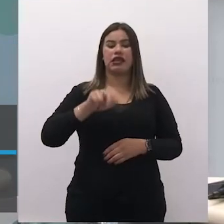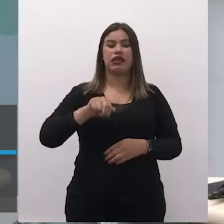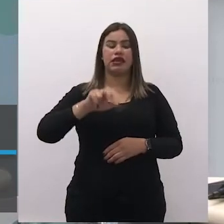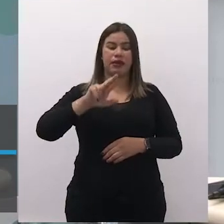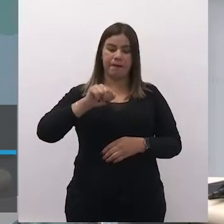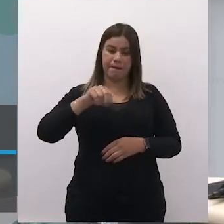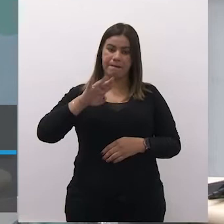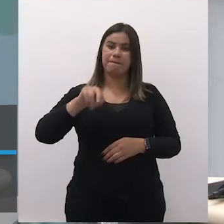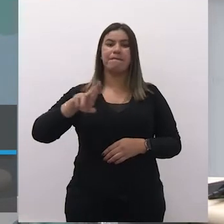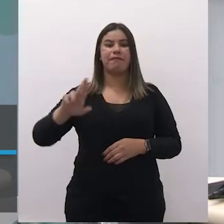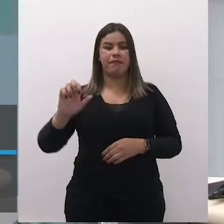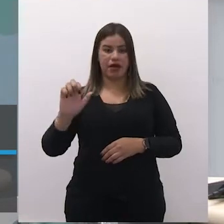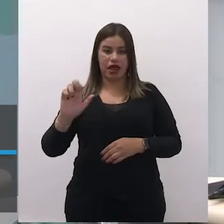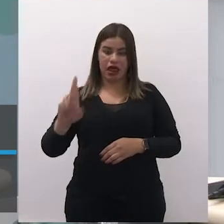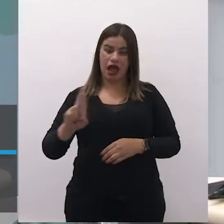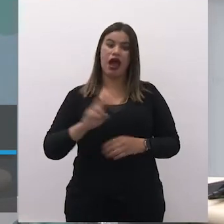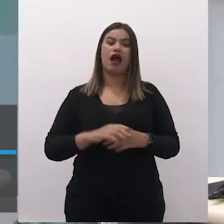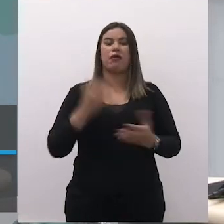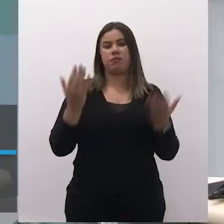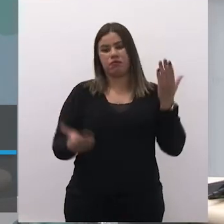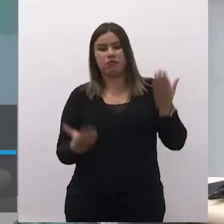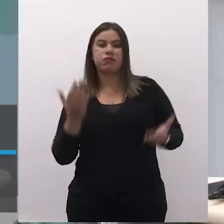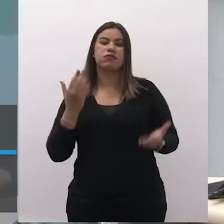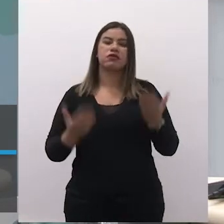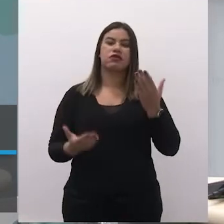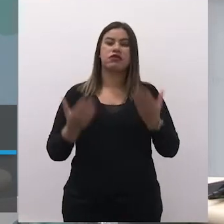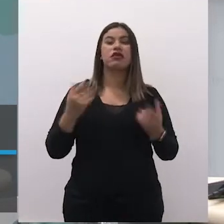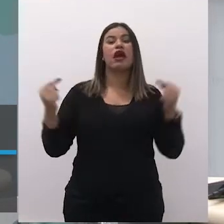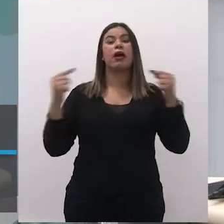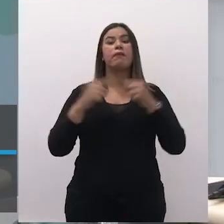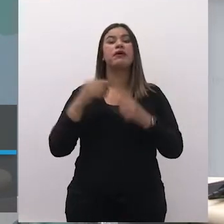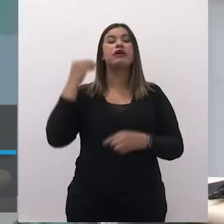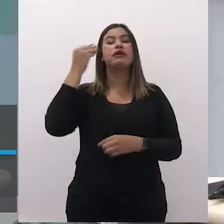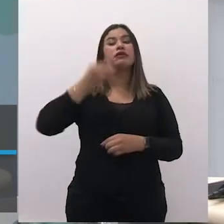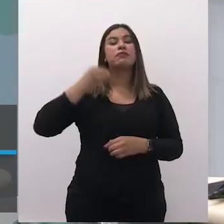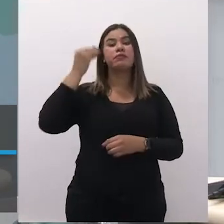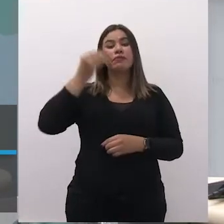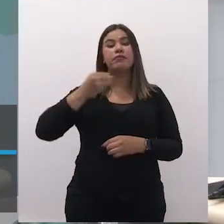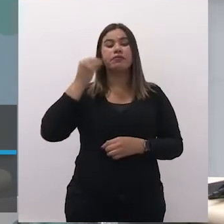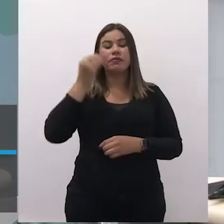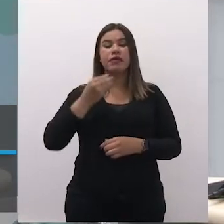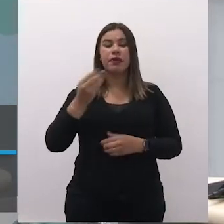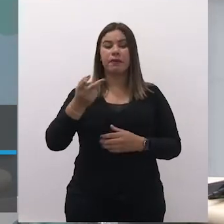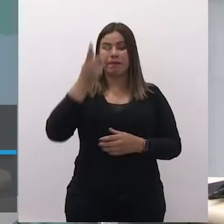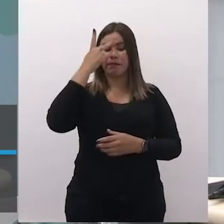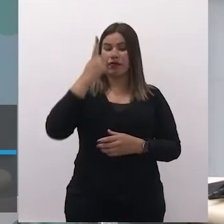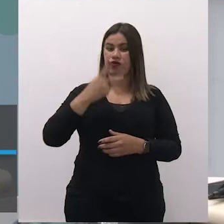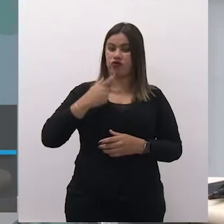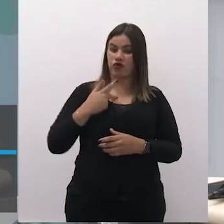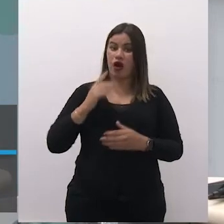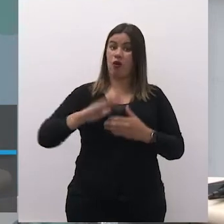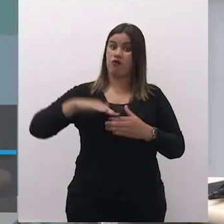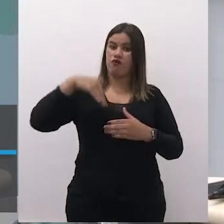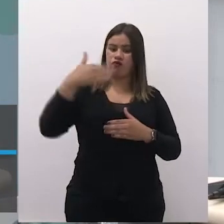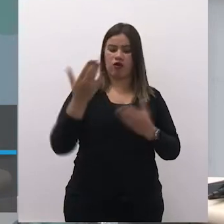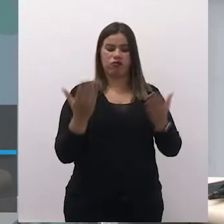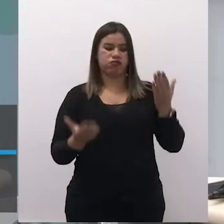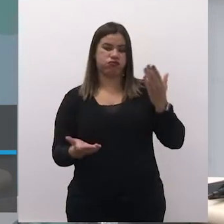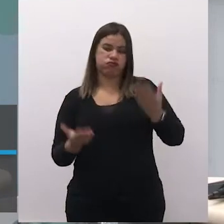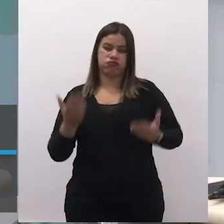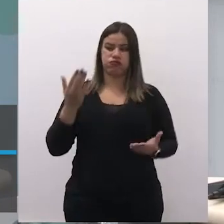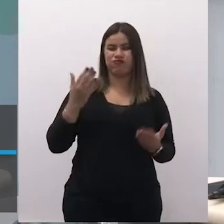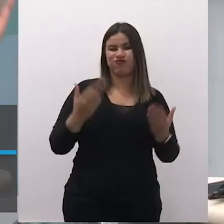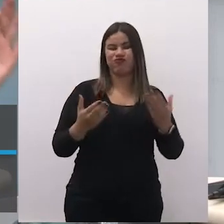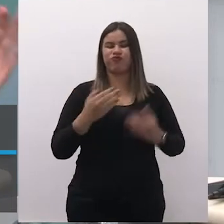experiência externa seja incorporada pela estrutura interna. Por exemplo, então, é a junção